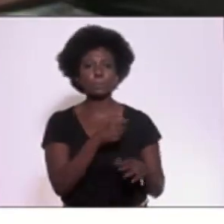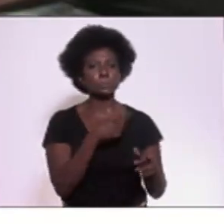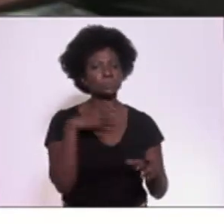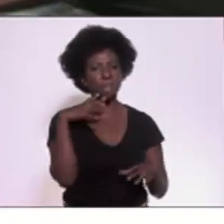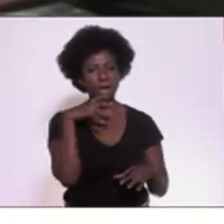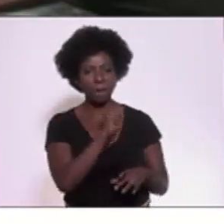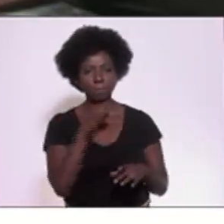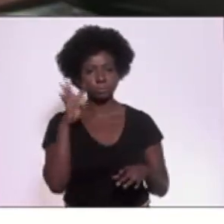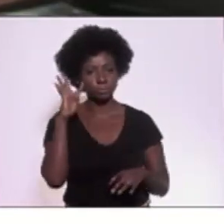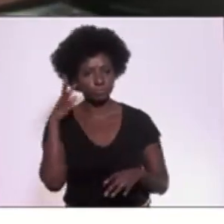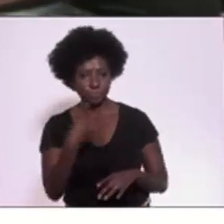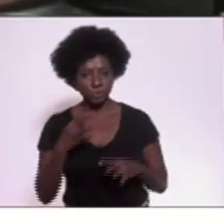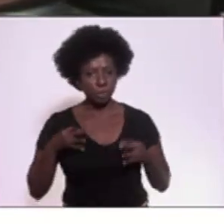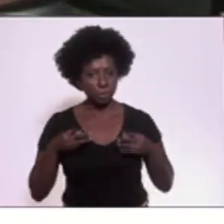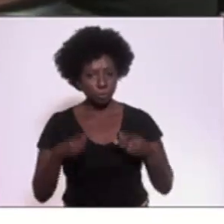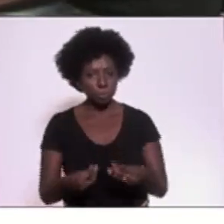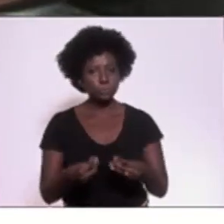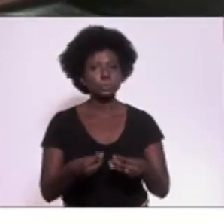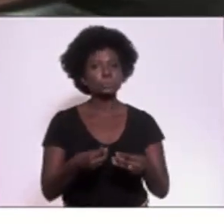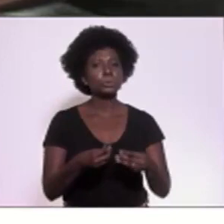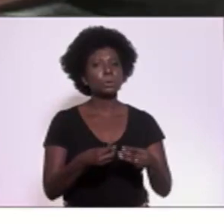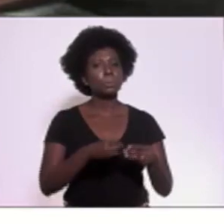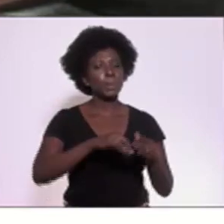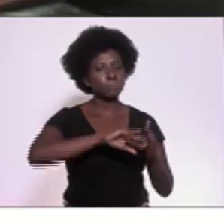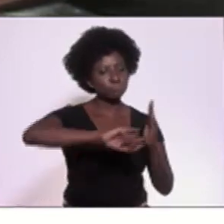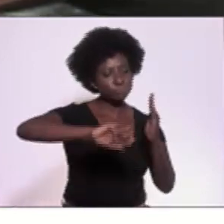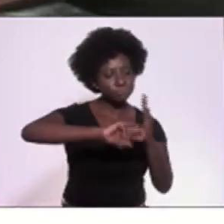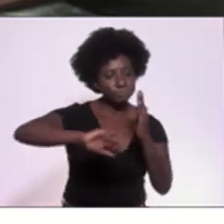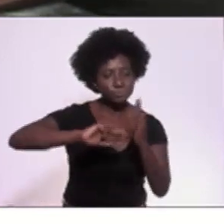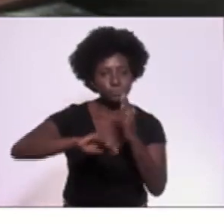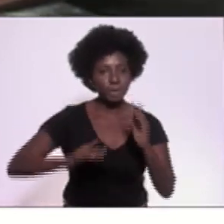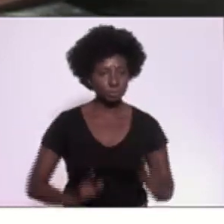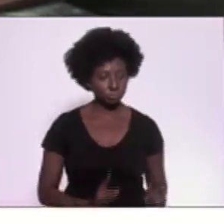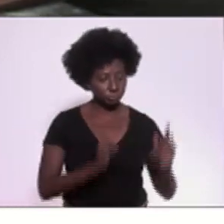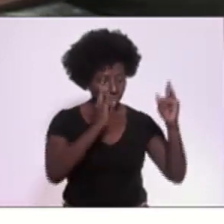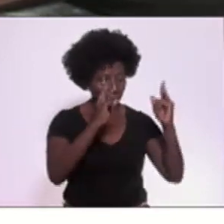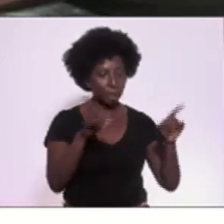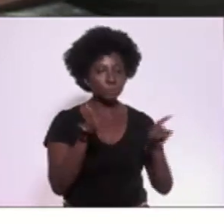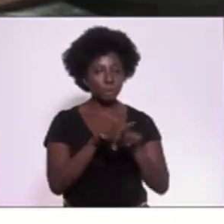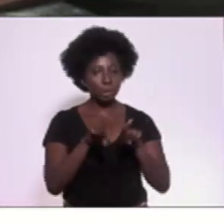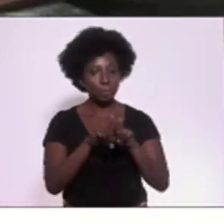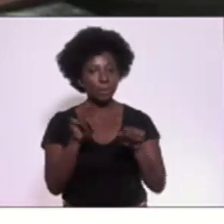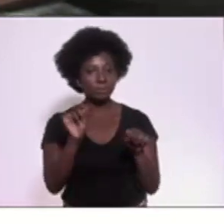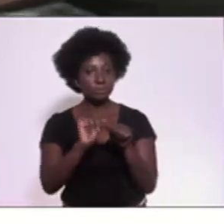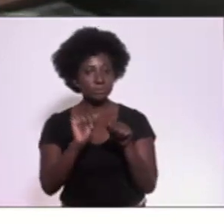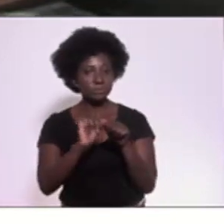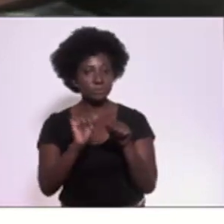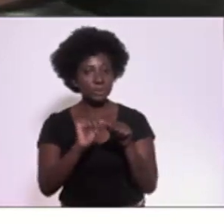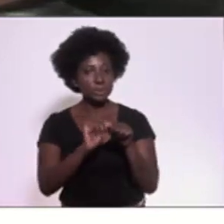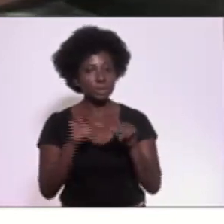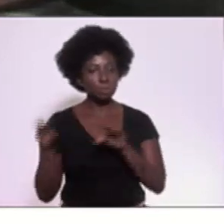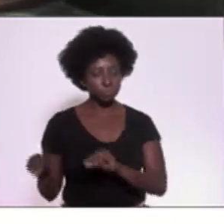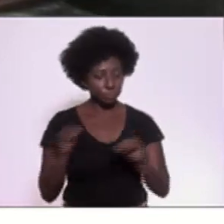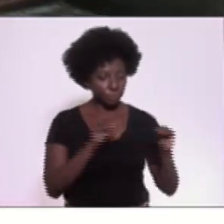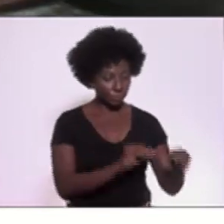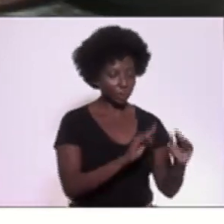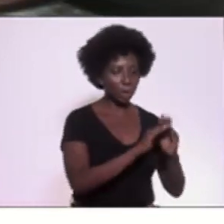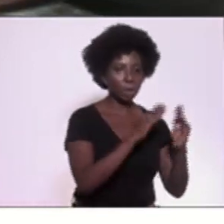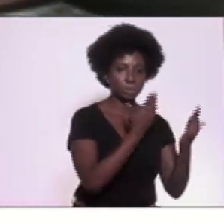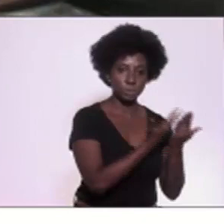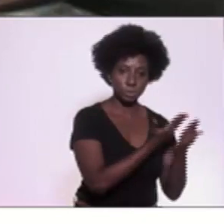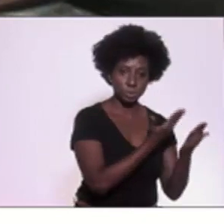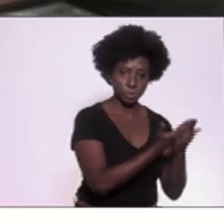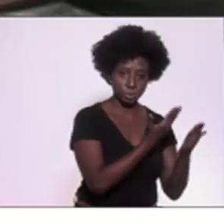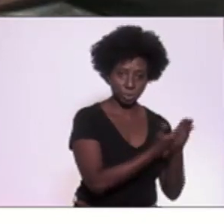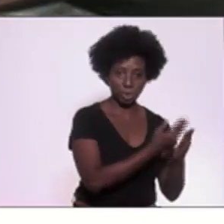dos arquivos para esvaziar o prédio daquele CIEP e permitir que para ali se transfira o Colégio